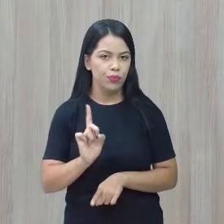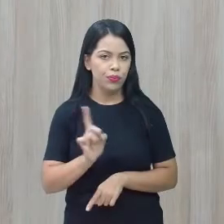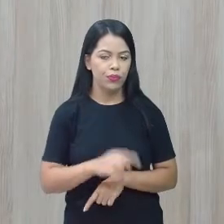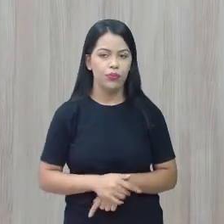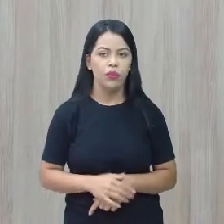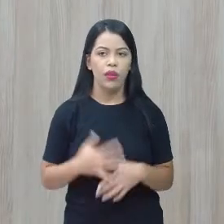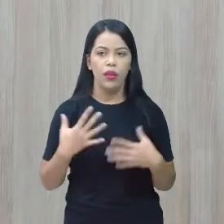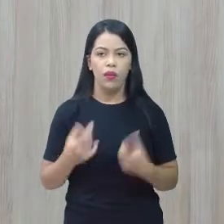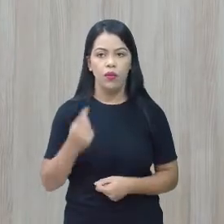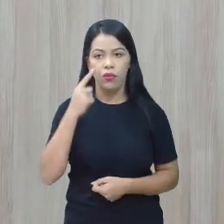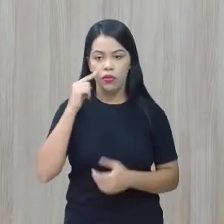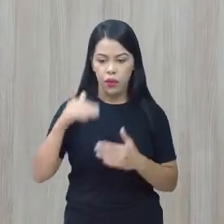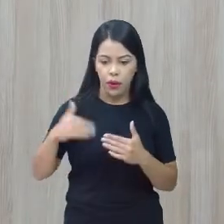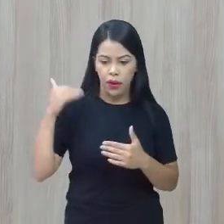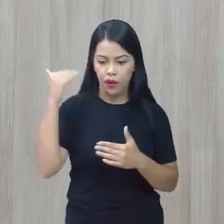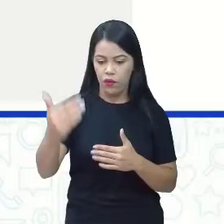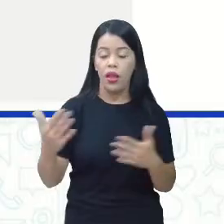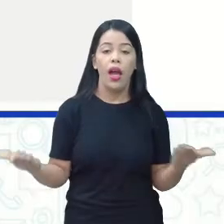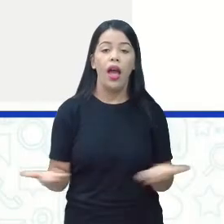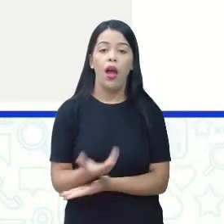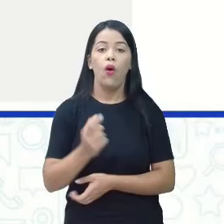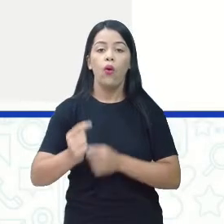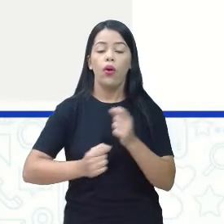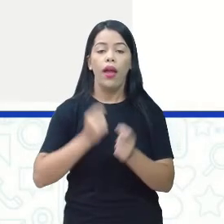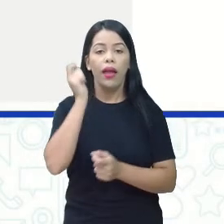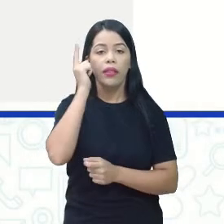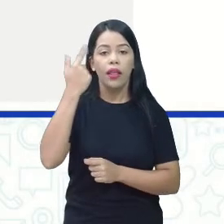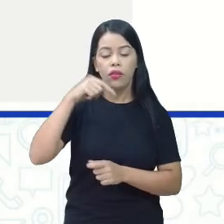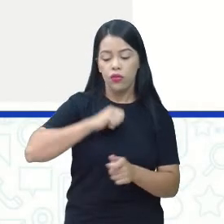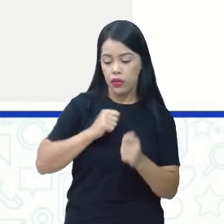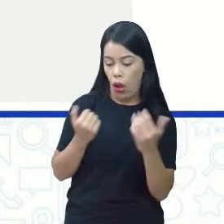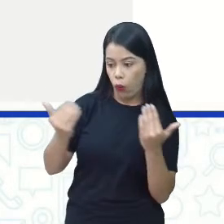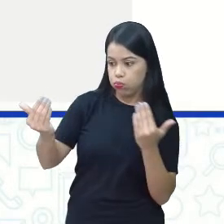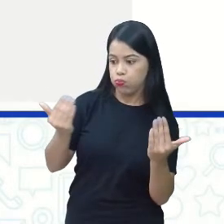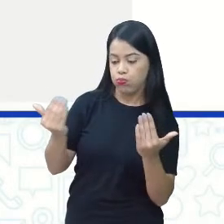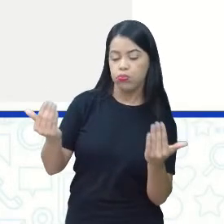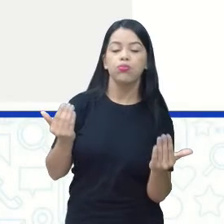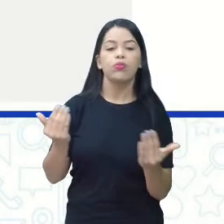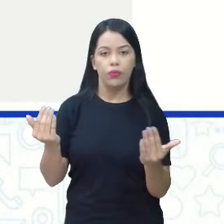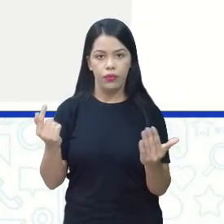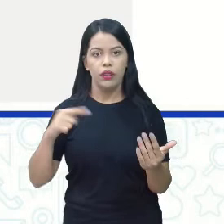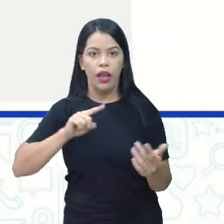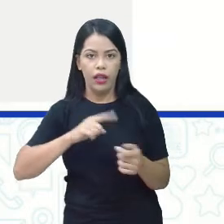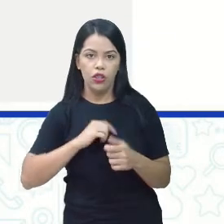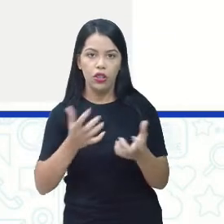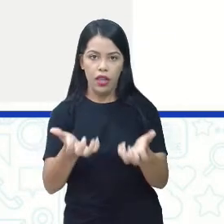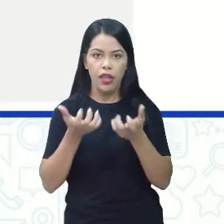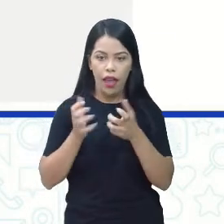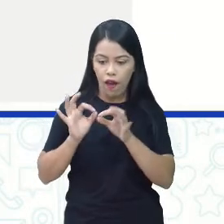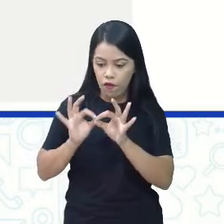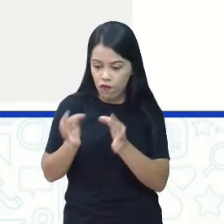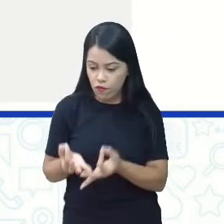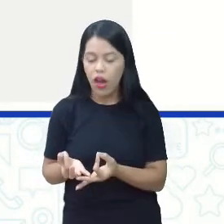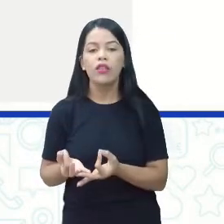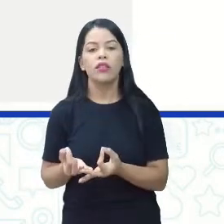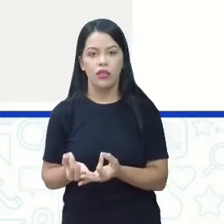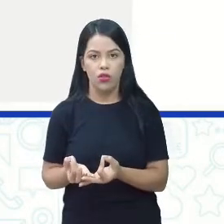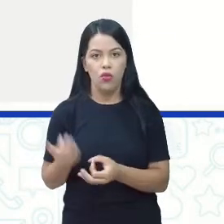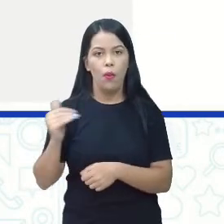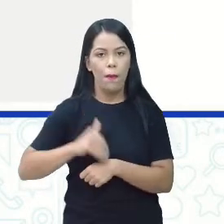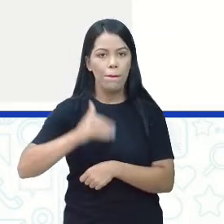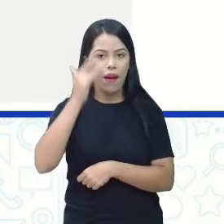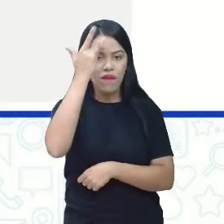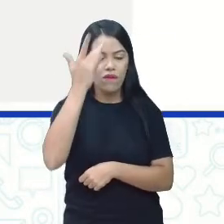mais na frente. A ideia é a gente fazer a comparação disso aqui, ó, já que a ideia é trabalhar com arredondamento. Opa, deixa eu avançar um